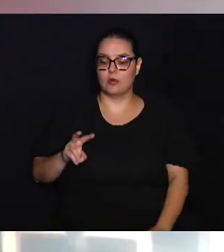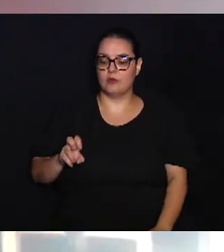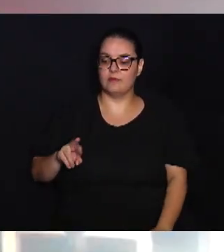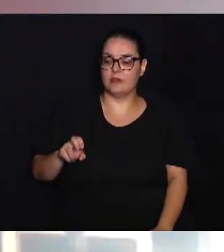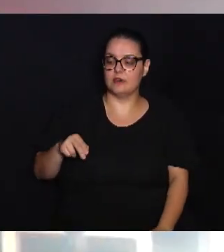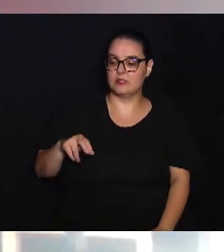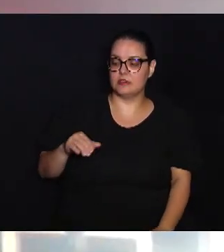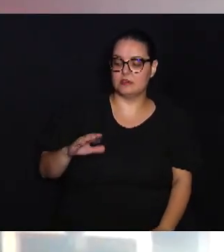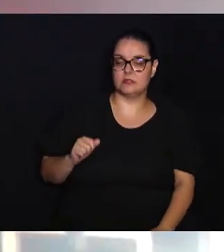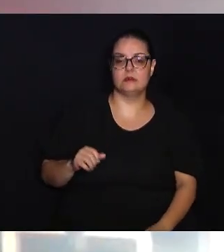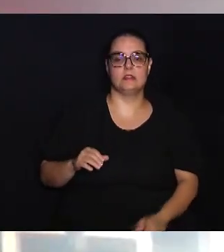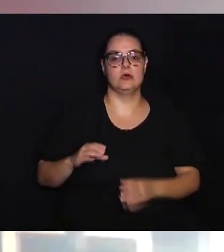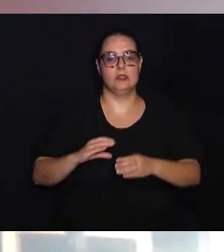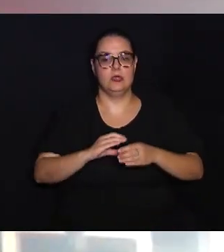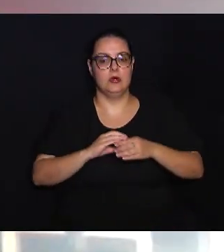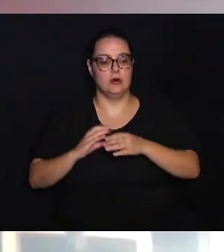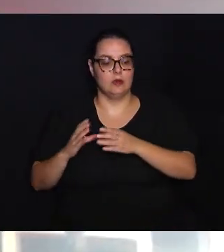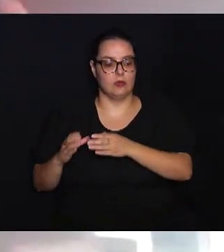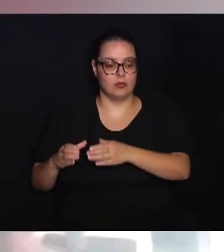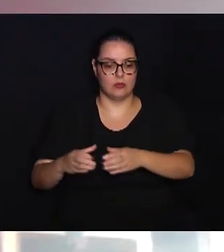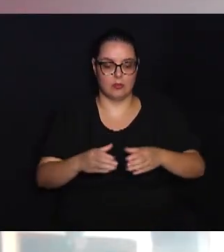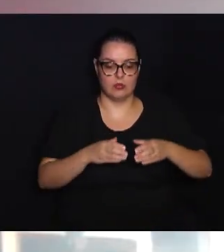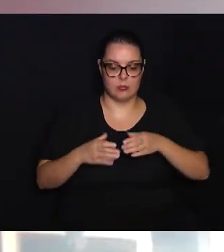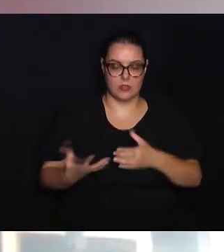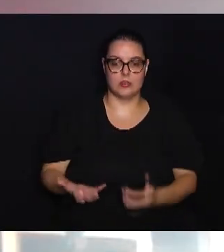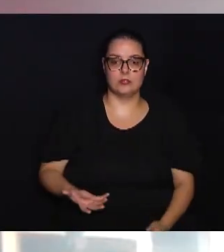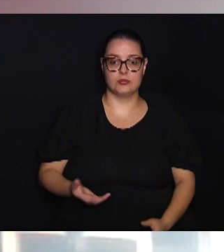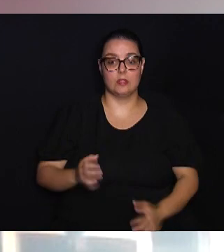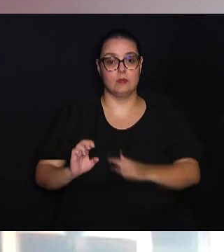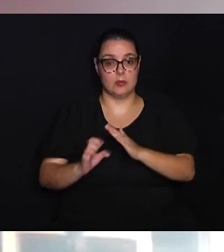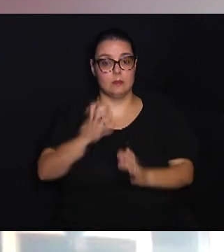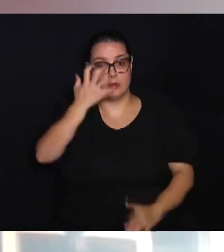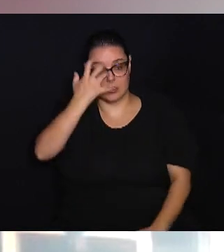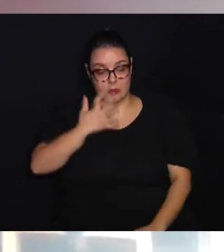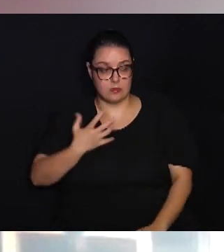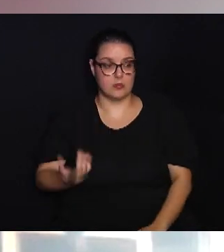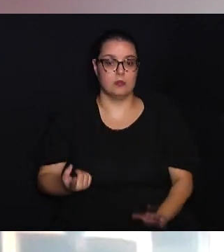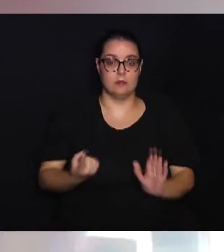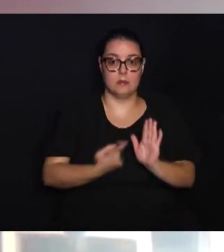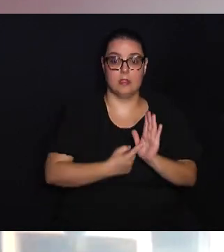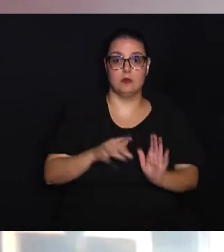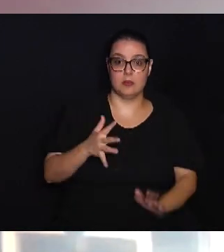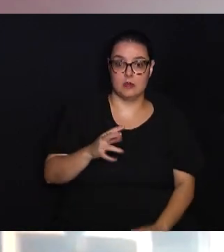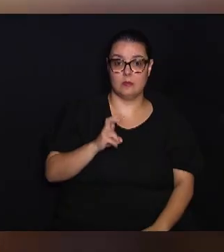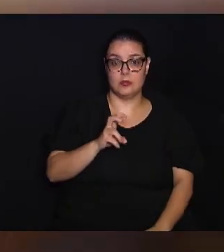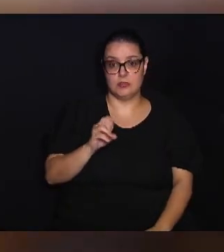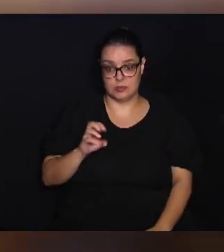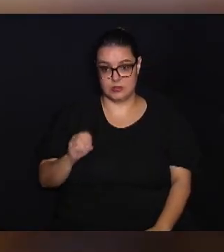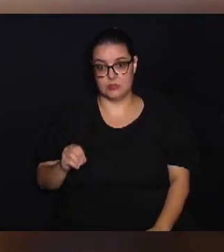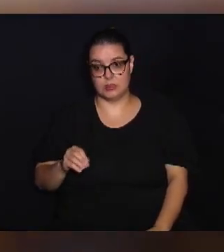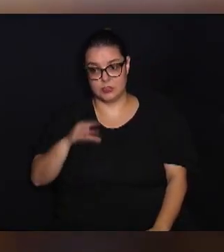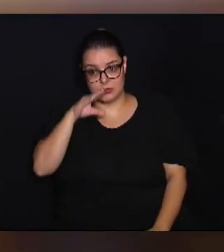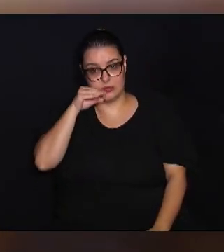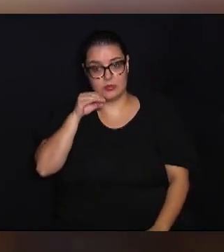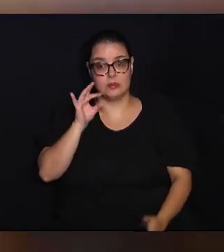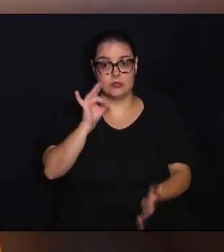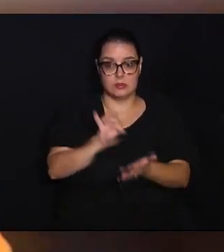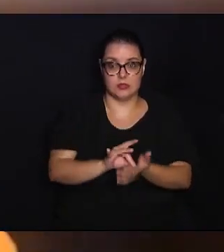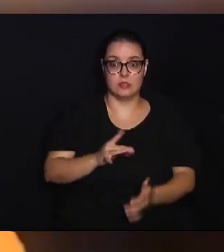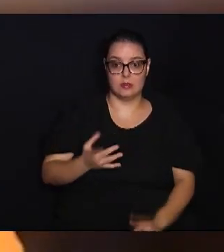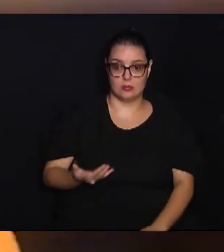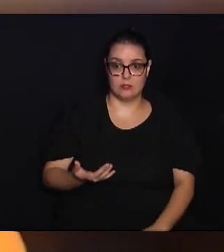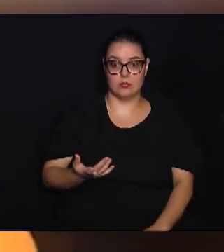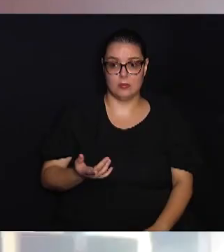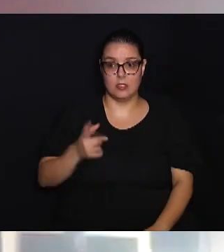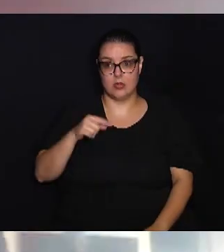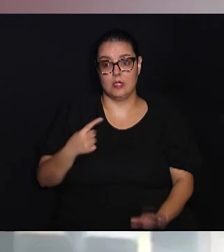com governança corporativa temos reuniões é uma empresa muito séria hoje a marca emprega próximo de 500 colaboradores